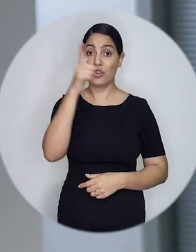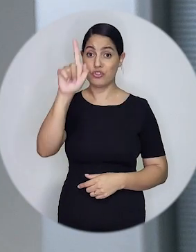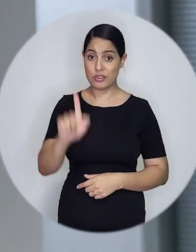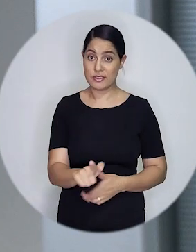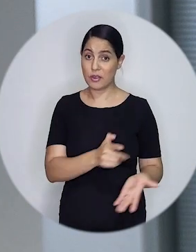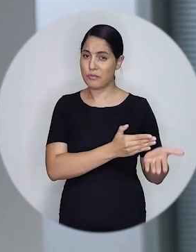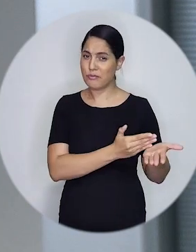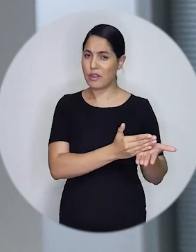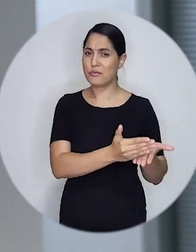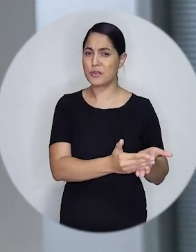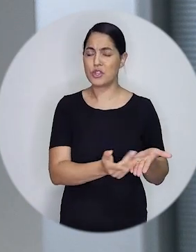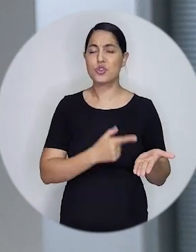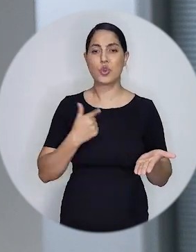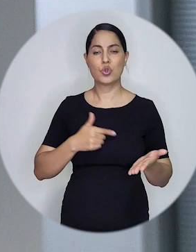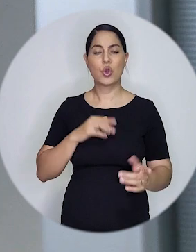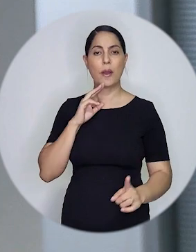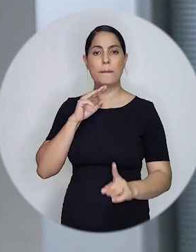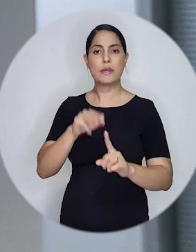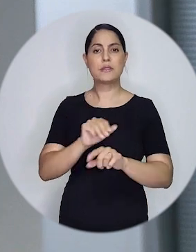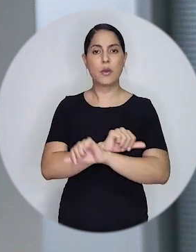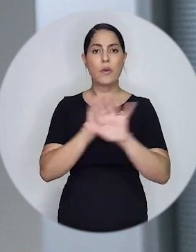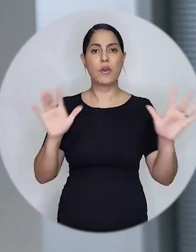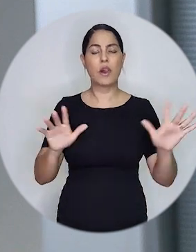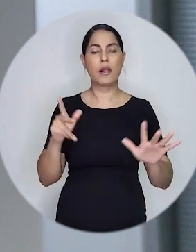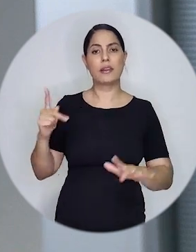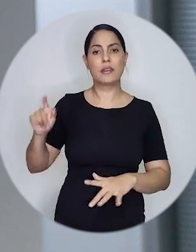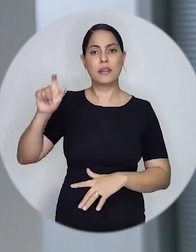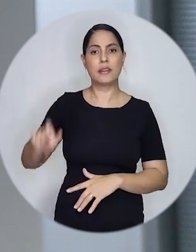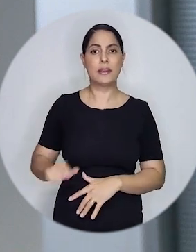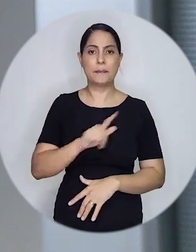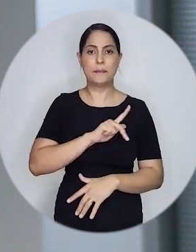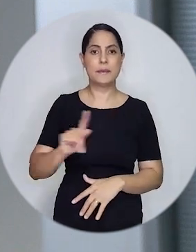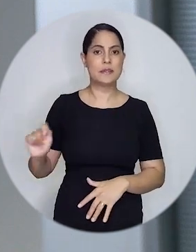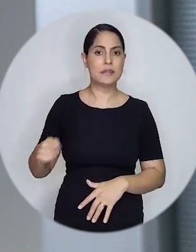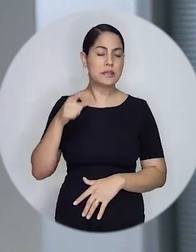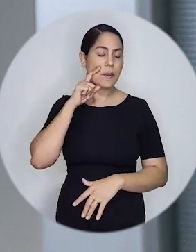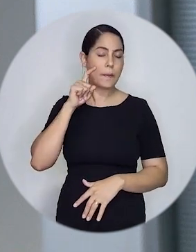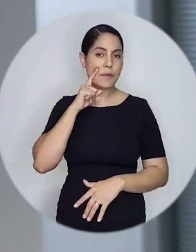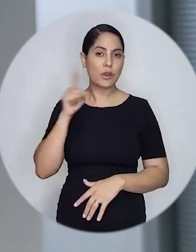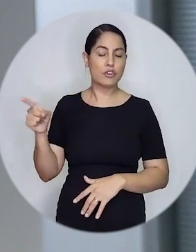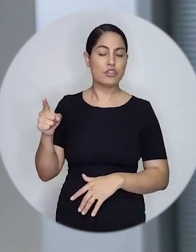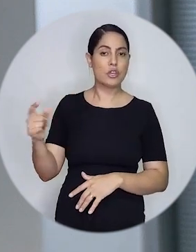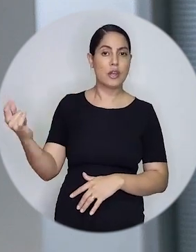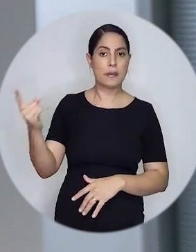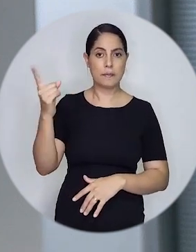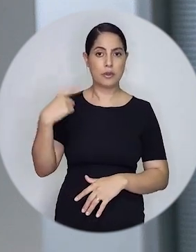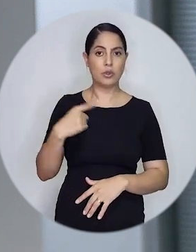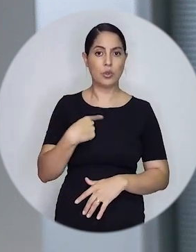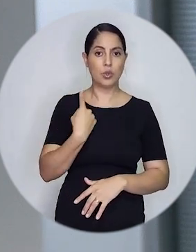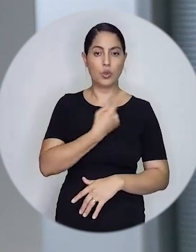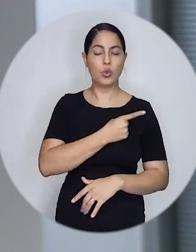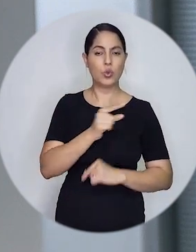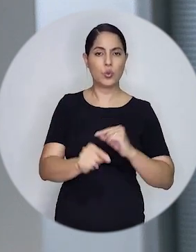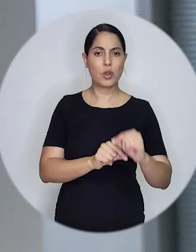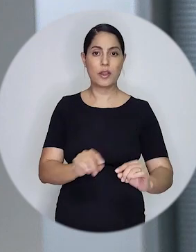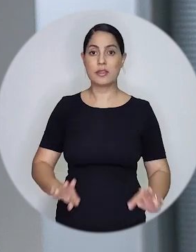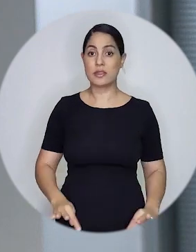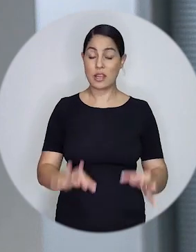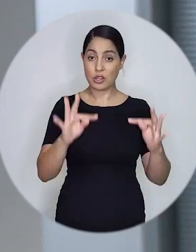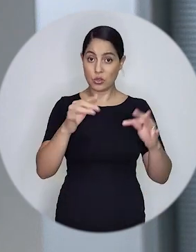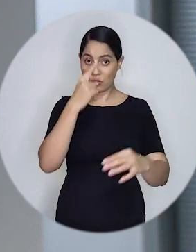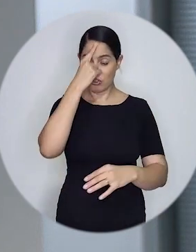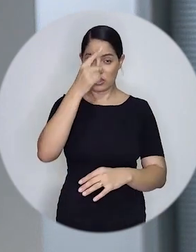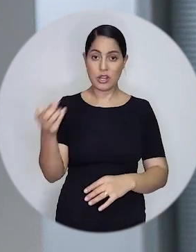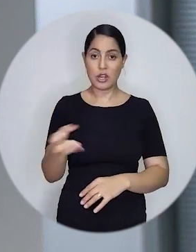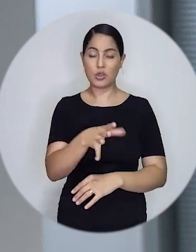o início da gestão, estamos a cumprir uma missão designada pelo presidente Beto Simonetti no sentido de reformular nosso setor